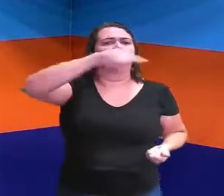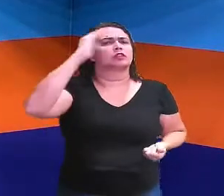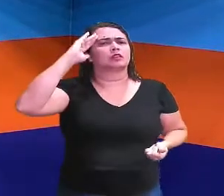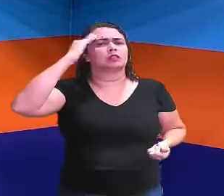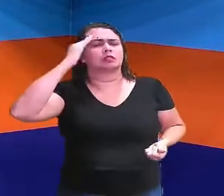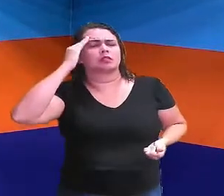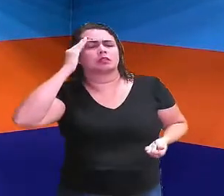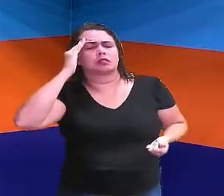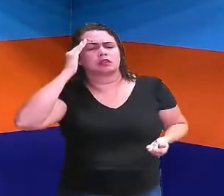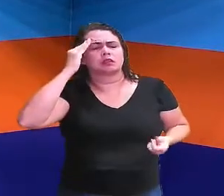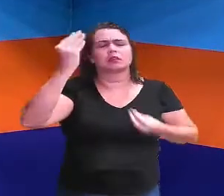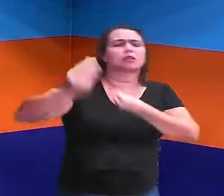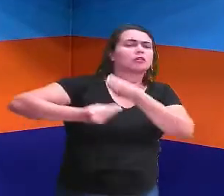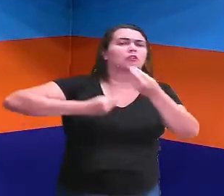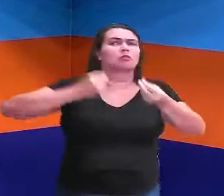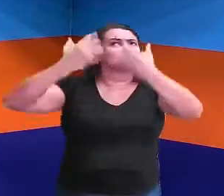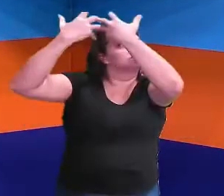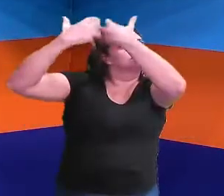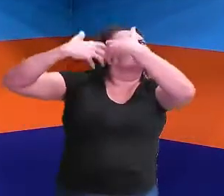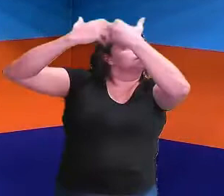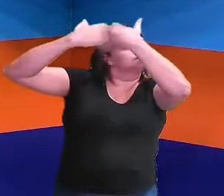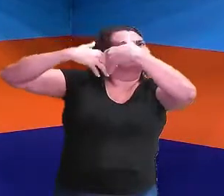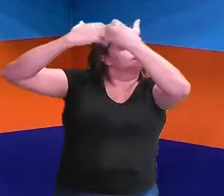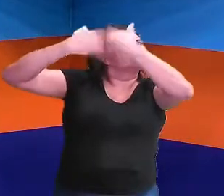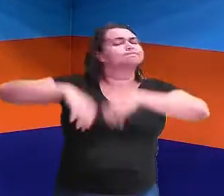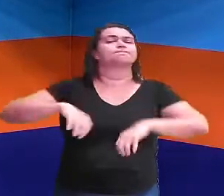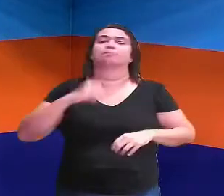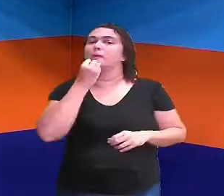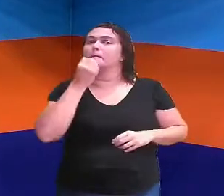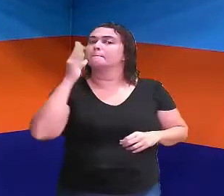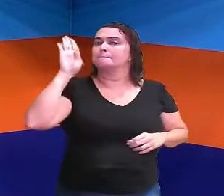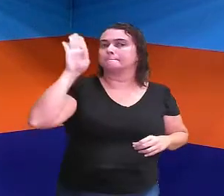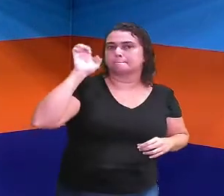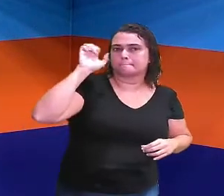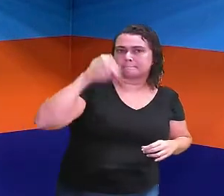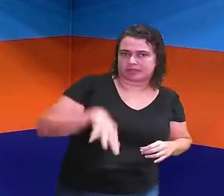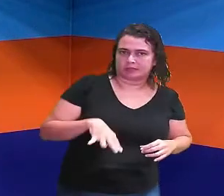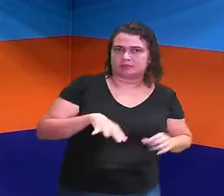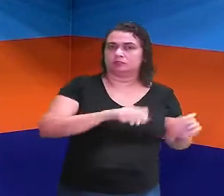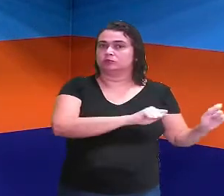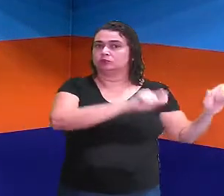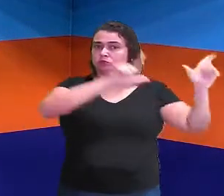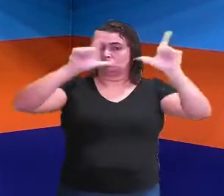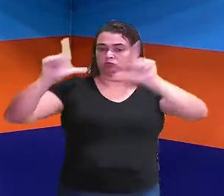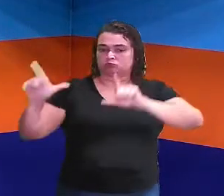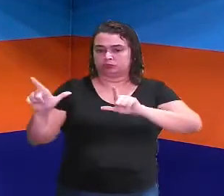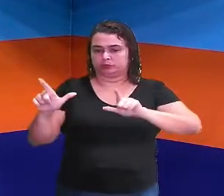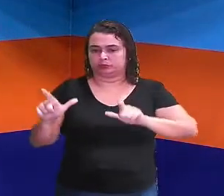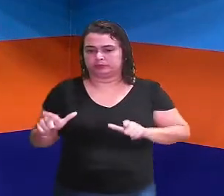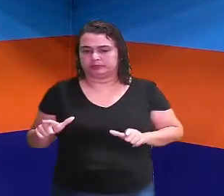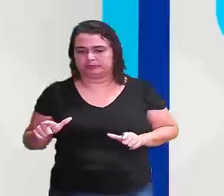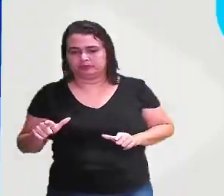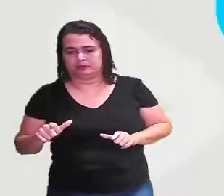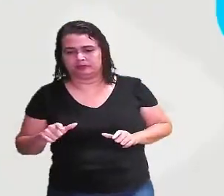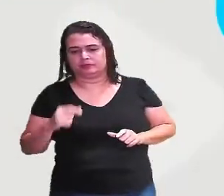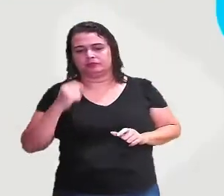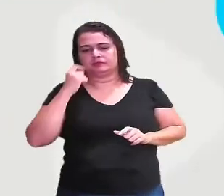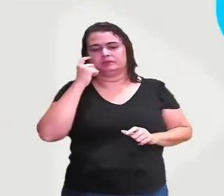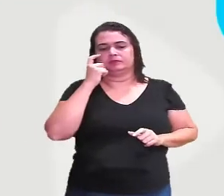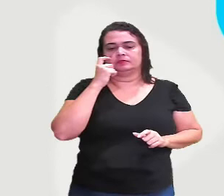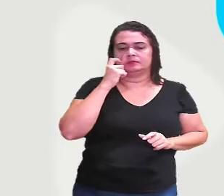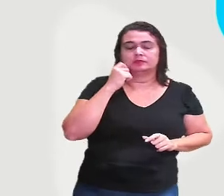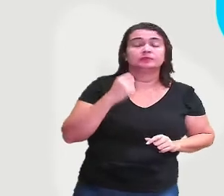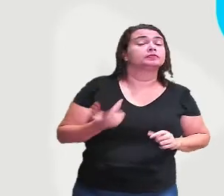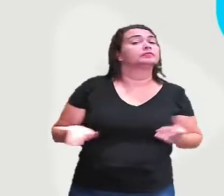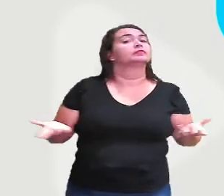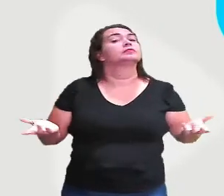falando e vão poder metabolizar com muita propriedade. Por favor, produção, próximo slide. Vou pedir aqui para a produção já abrir o nosso próximo slide.